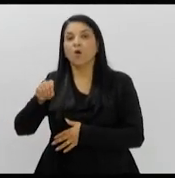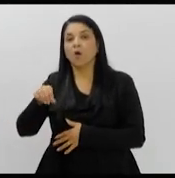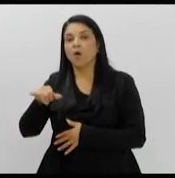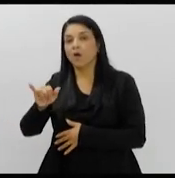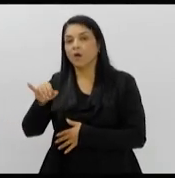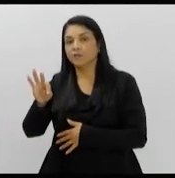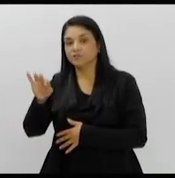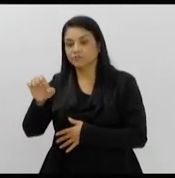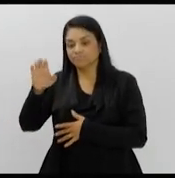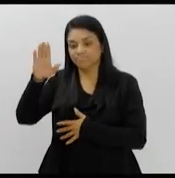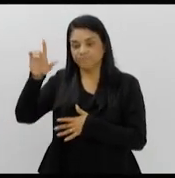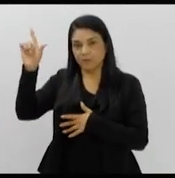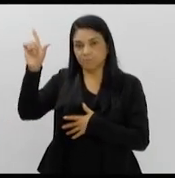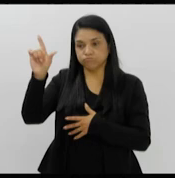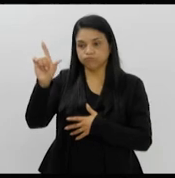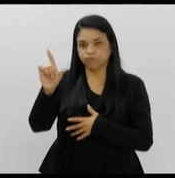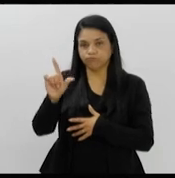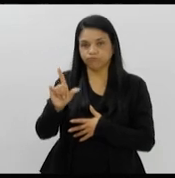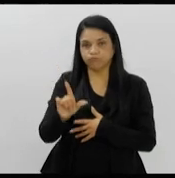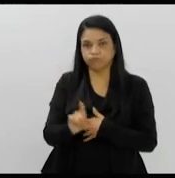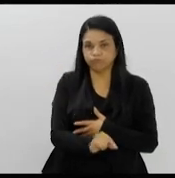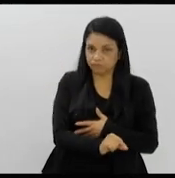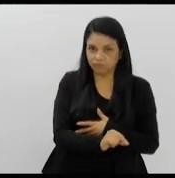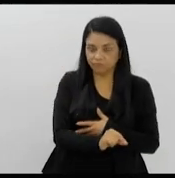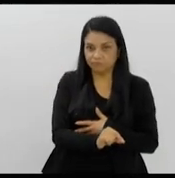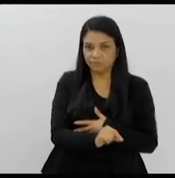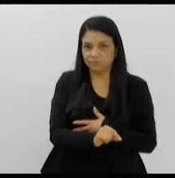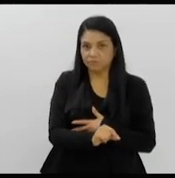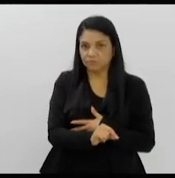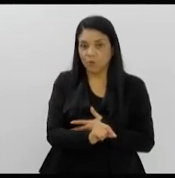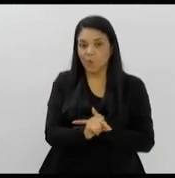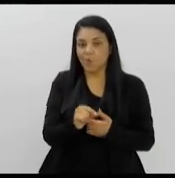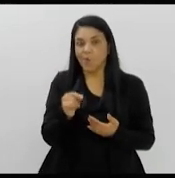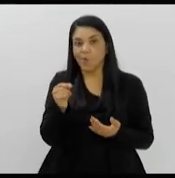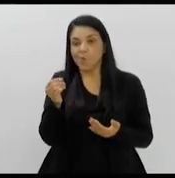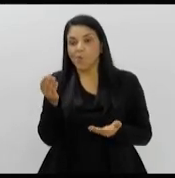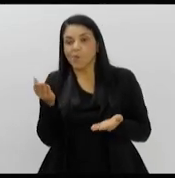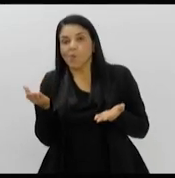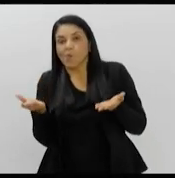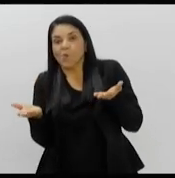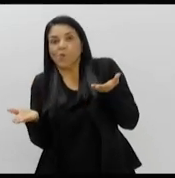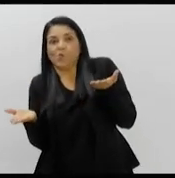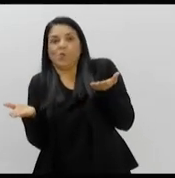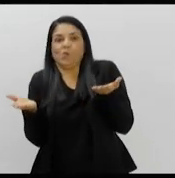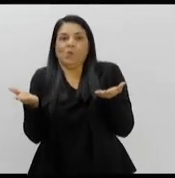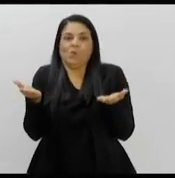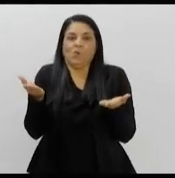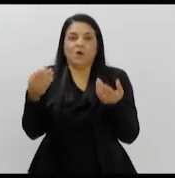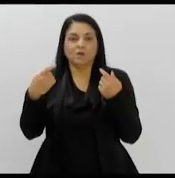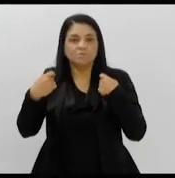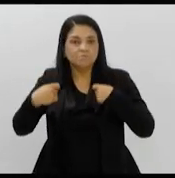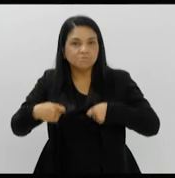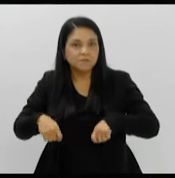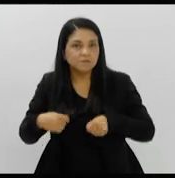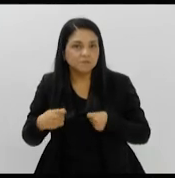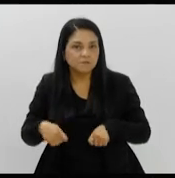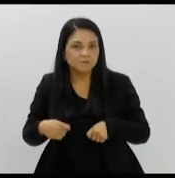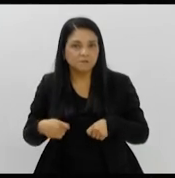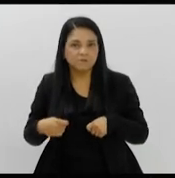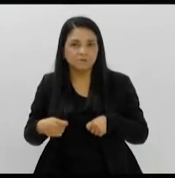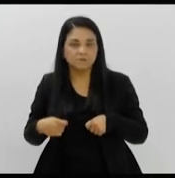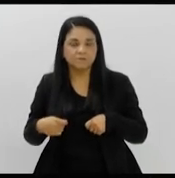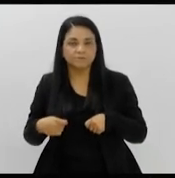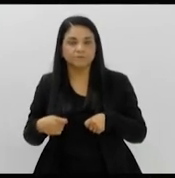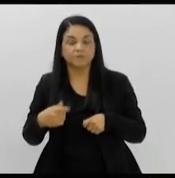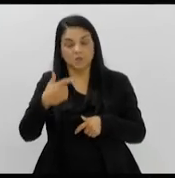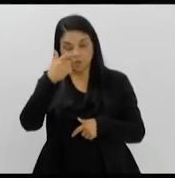declinar né então uma coisa compensará a outra ora então para